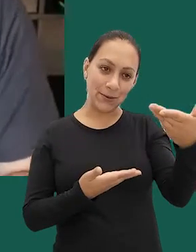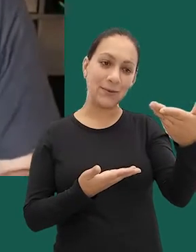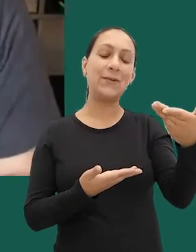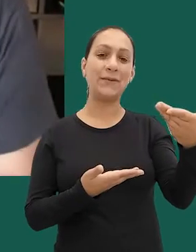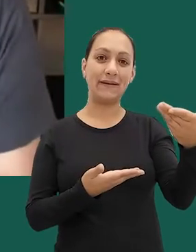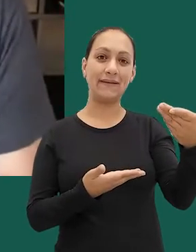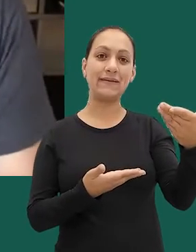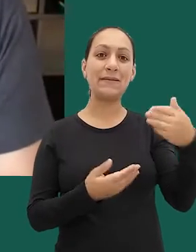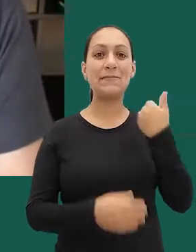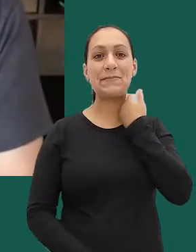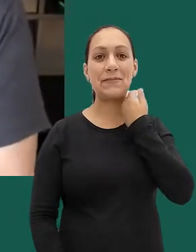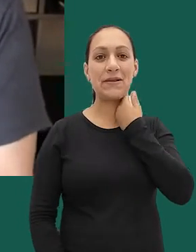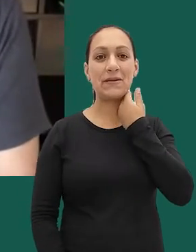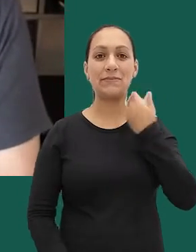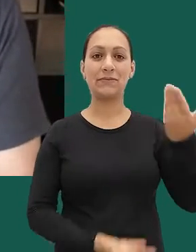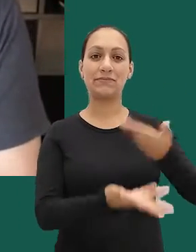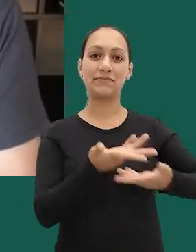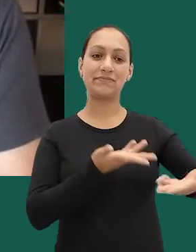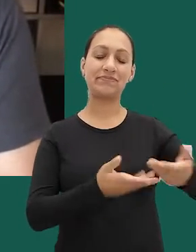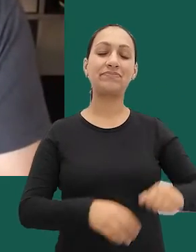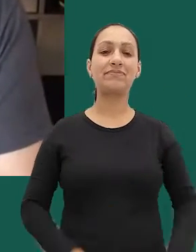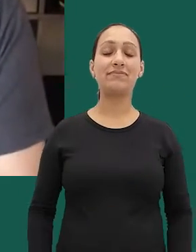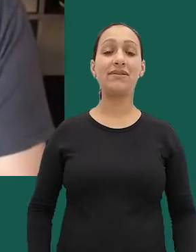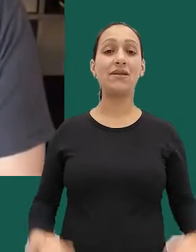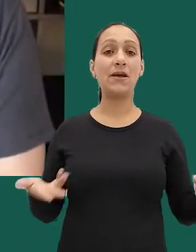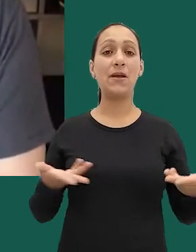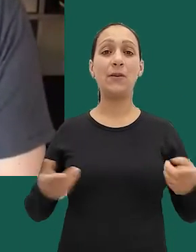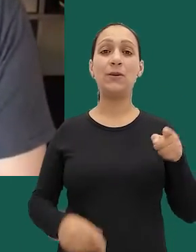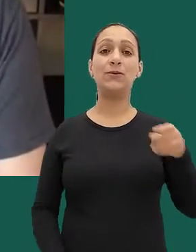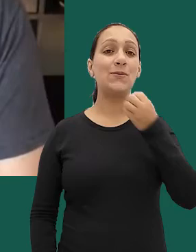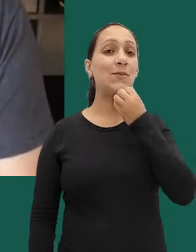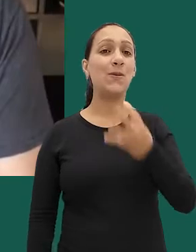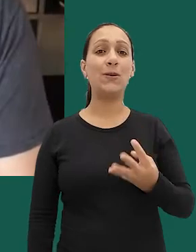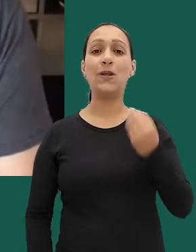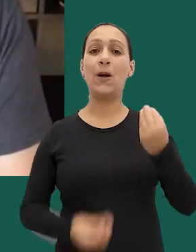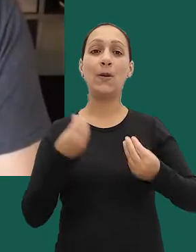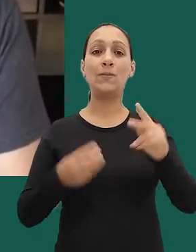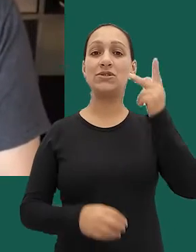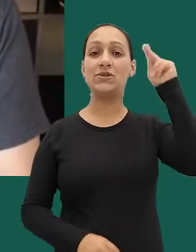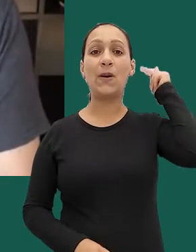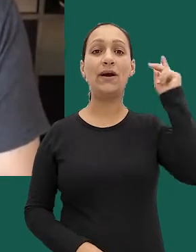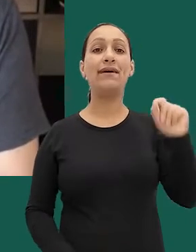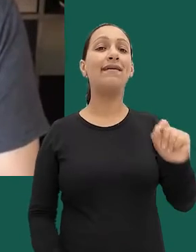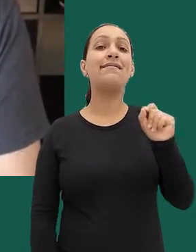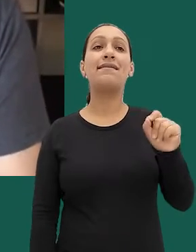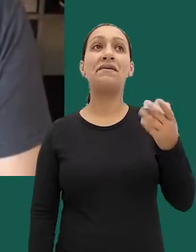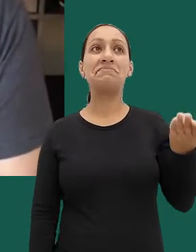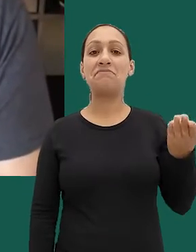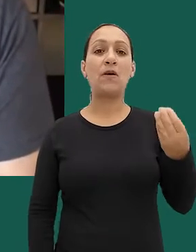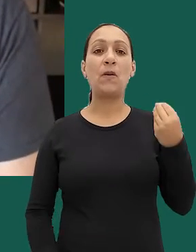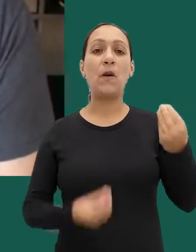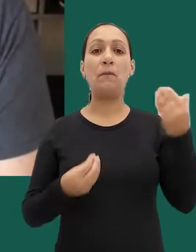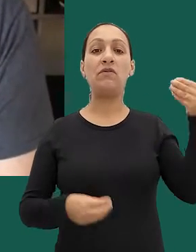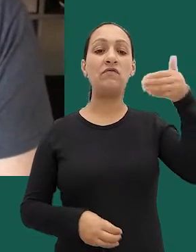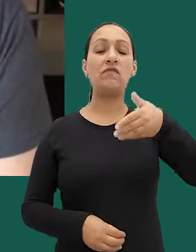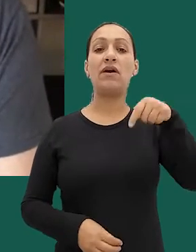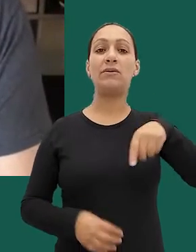bate-papo. E queria te convidar, então, para contar um pouquinho sobre a tua história, quem é o Heitor, de onde ele veio, como é que ele veio parar